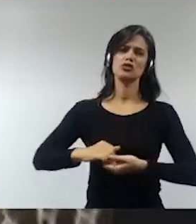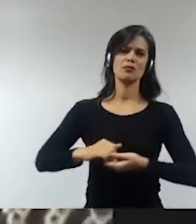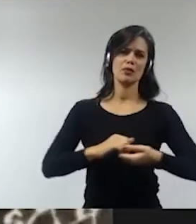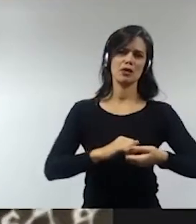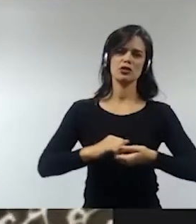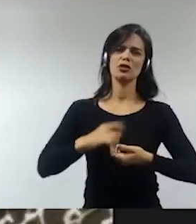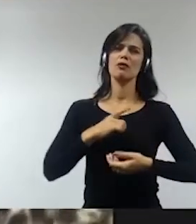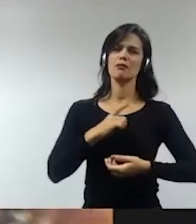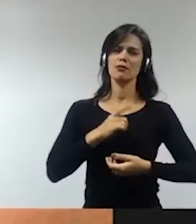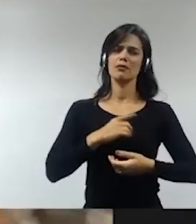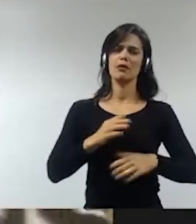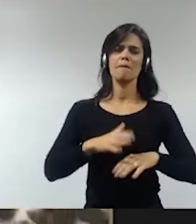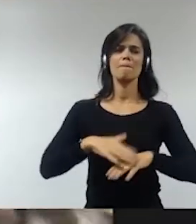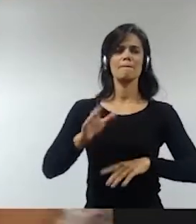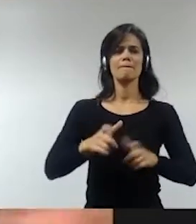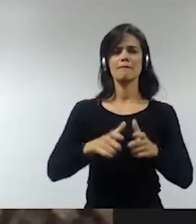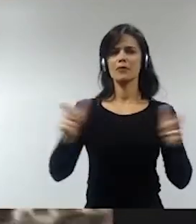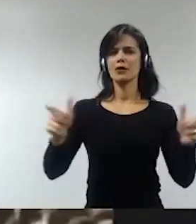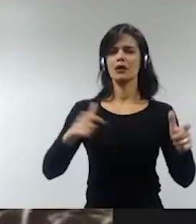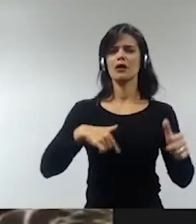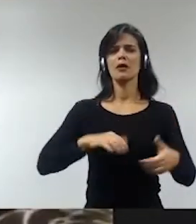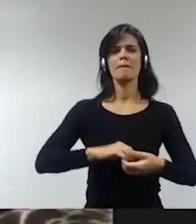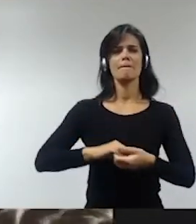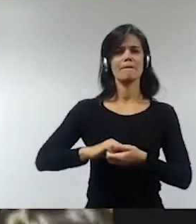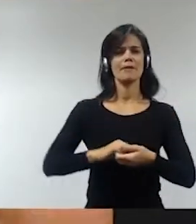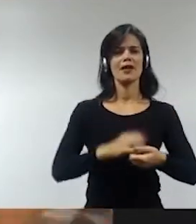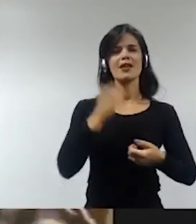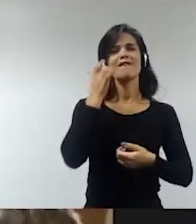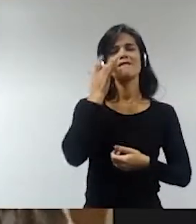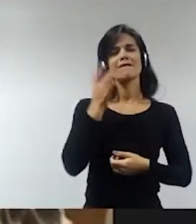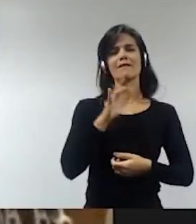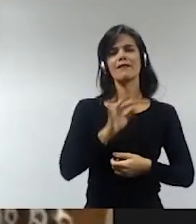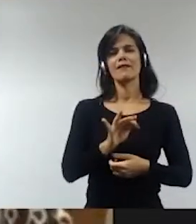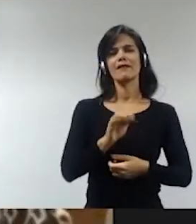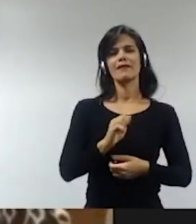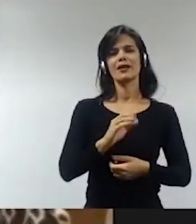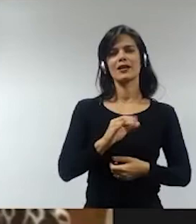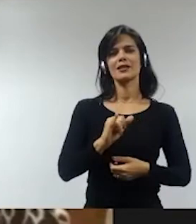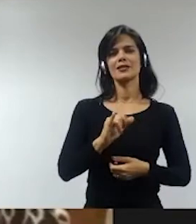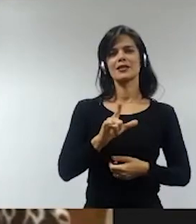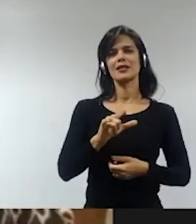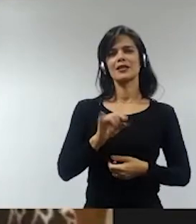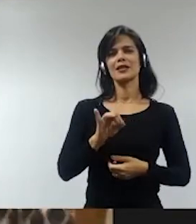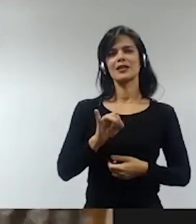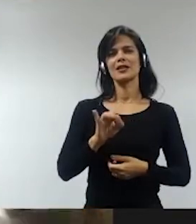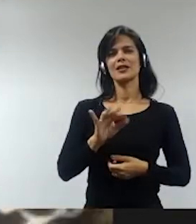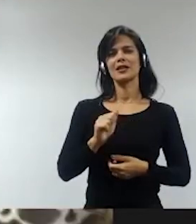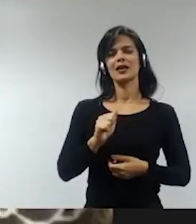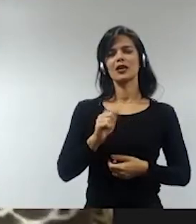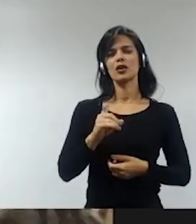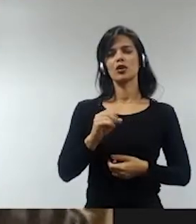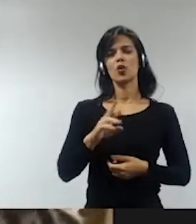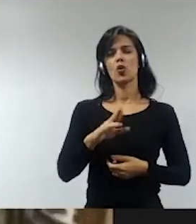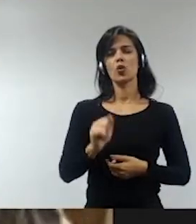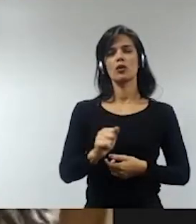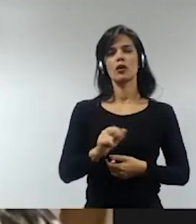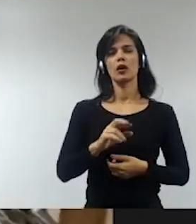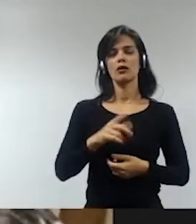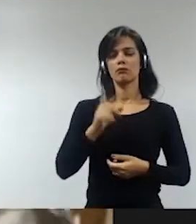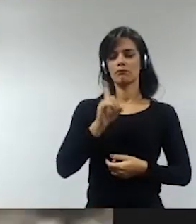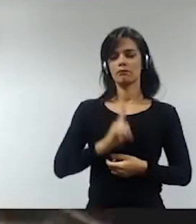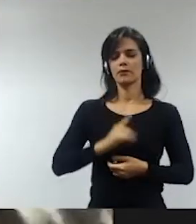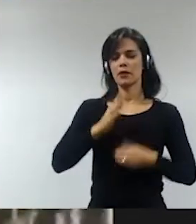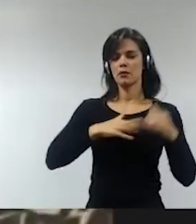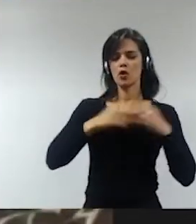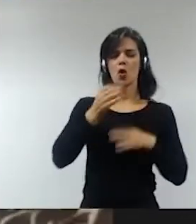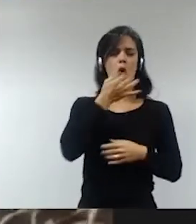gente mais faz no Brasil é essa mediação facilitadora, onde o mediador também não vai dizer, não vai opinar, como um conciliador